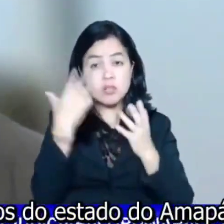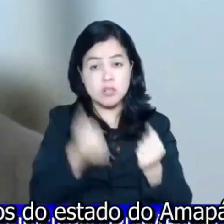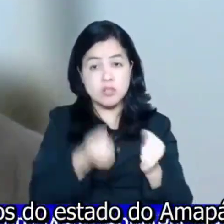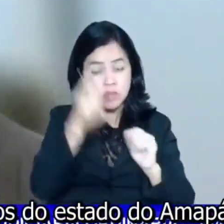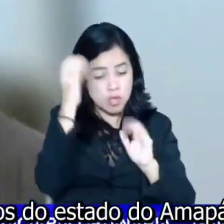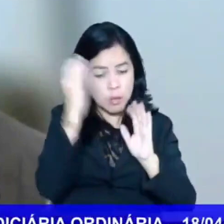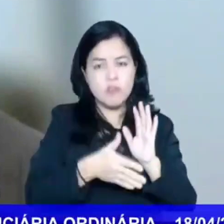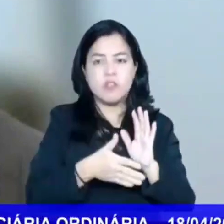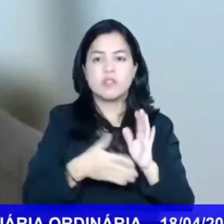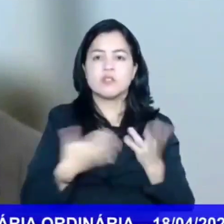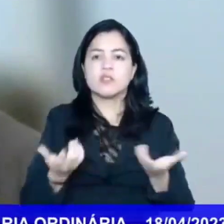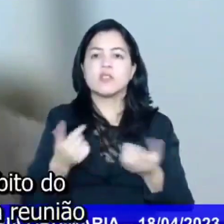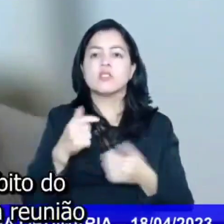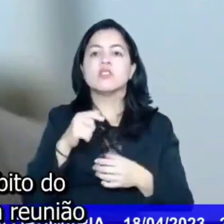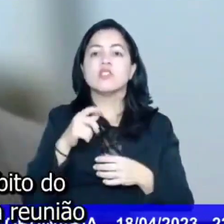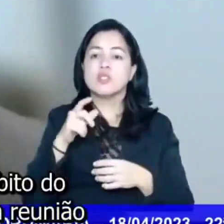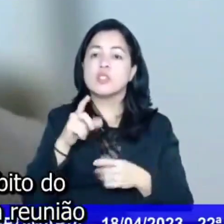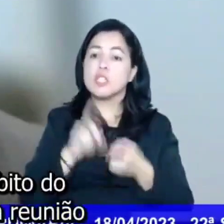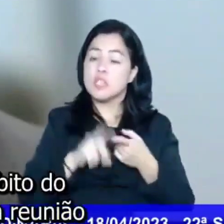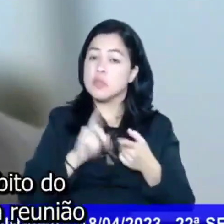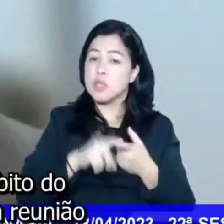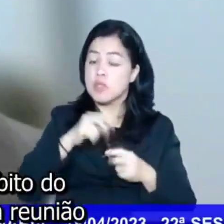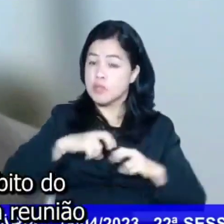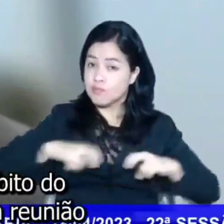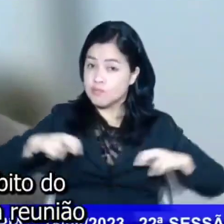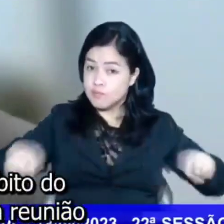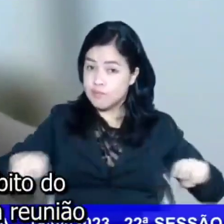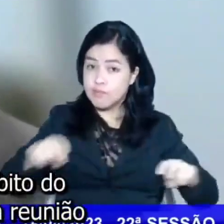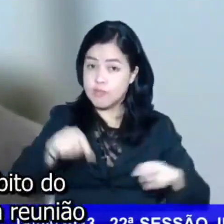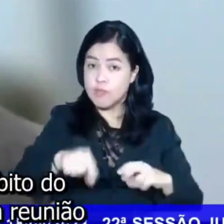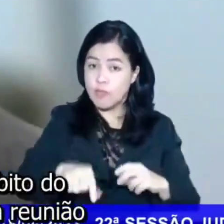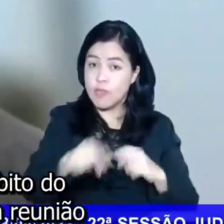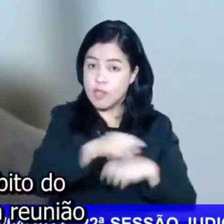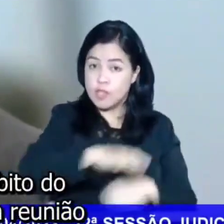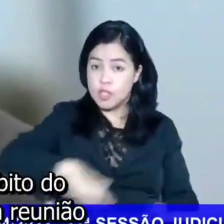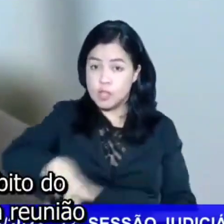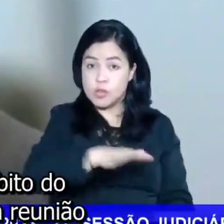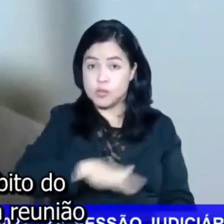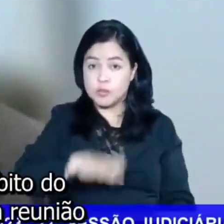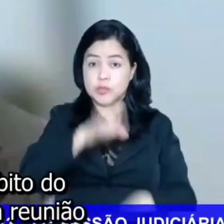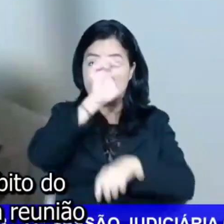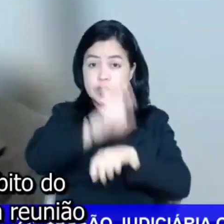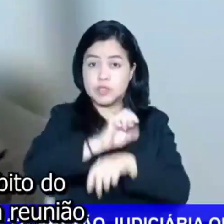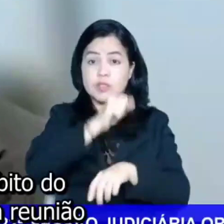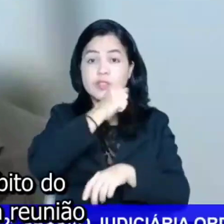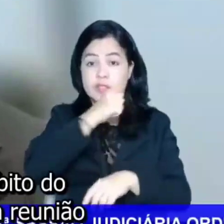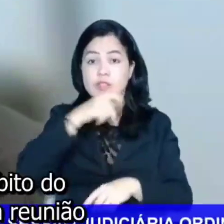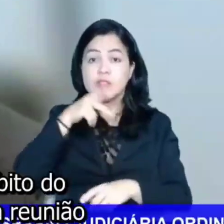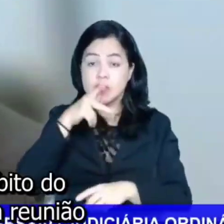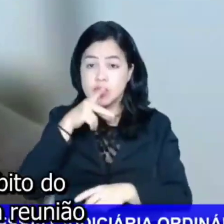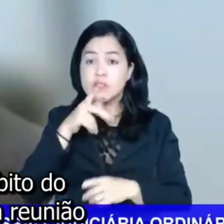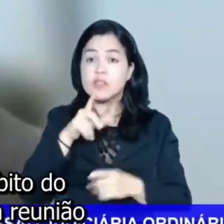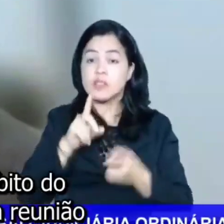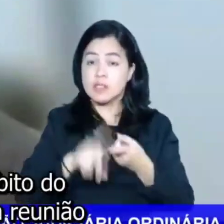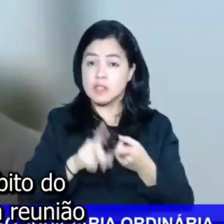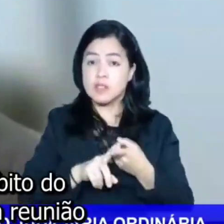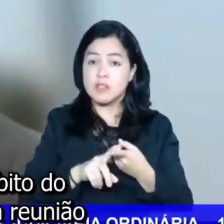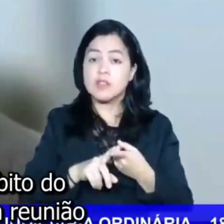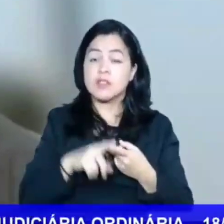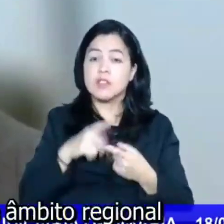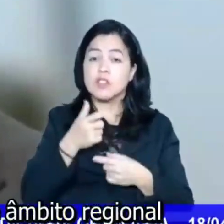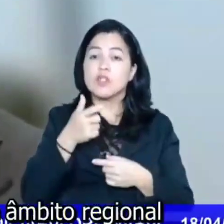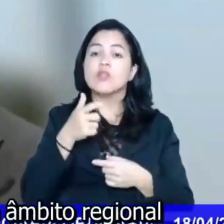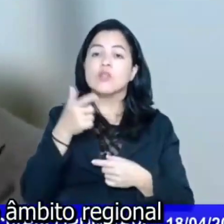do Estado do Amapá. No âmbito, e não fosse apenas isso, no âmbito do Estado do Amapá, ainda assim houve uma nova